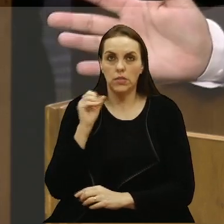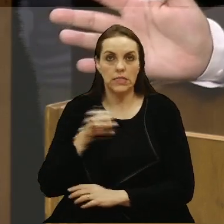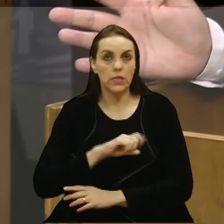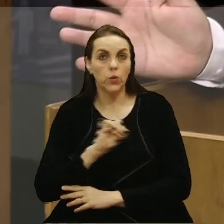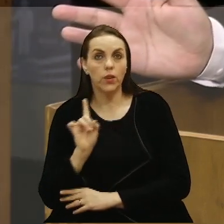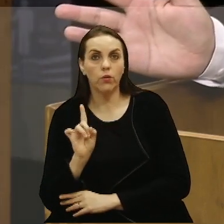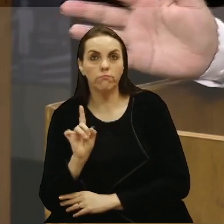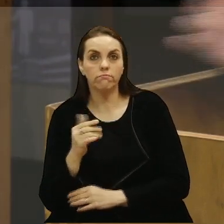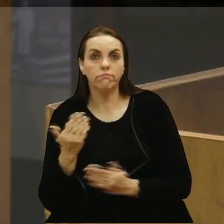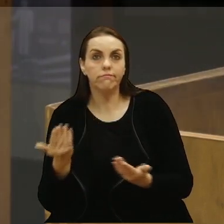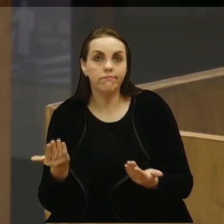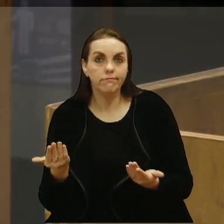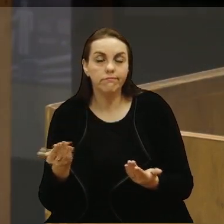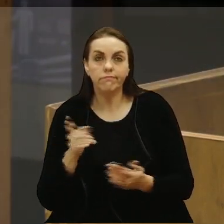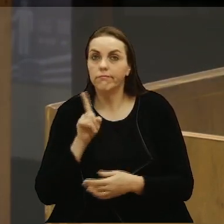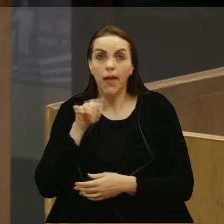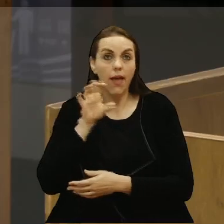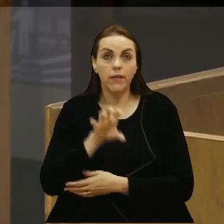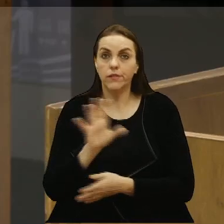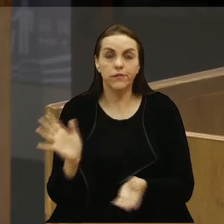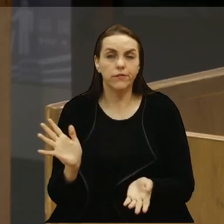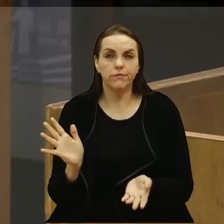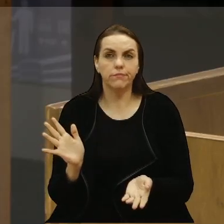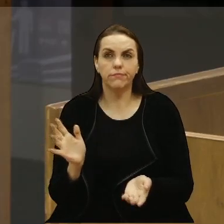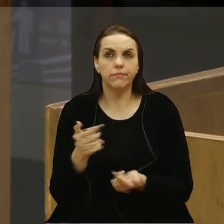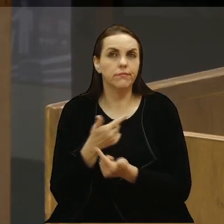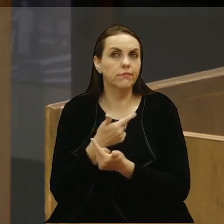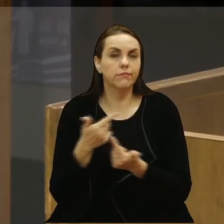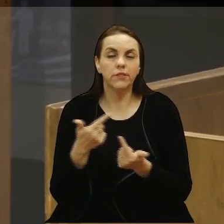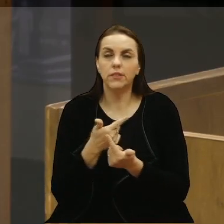É isso. Não há outro dado